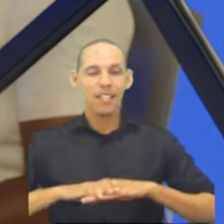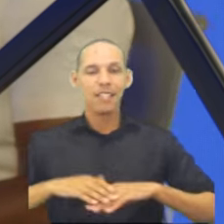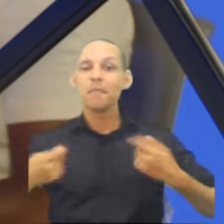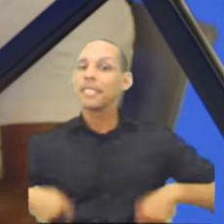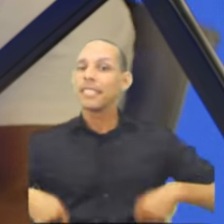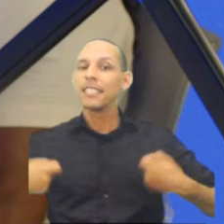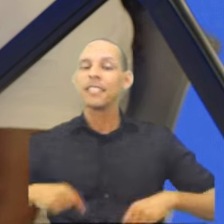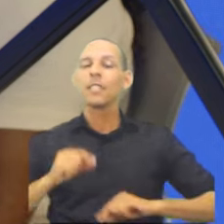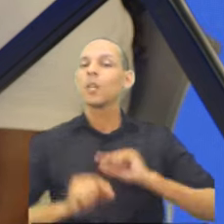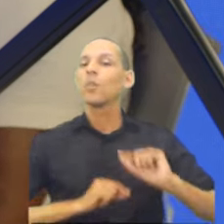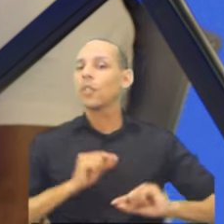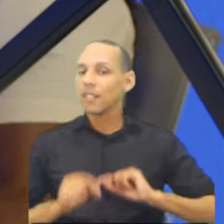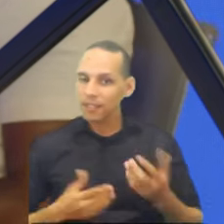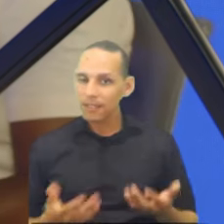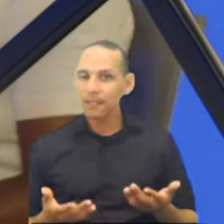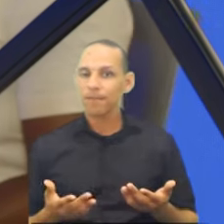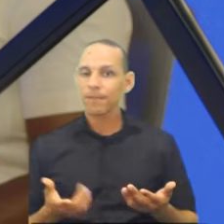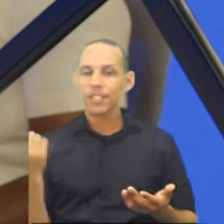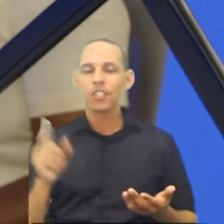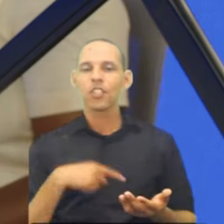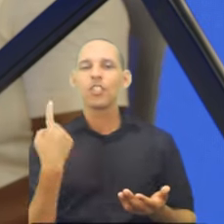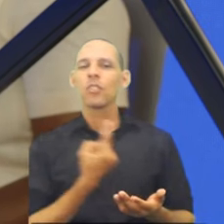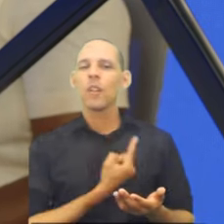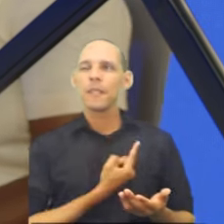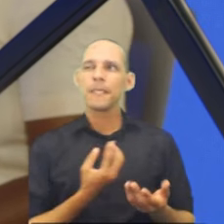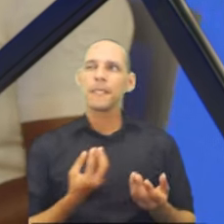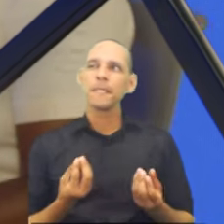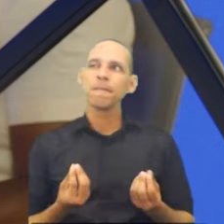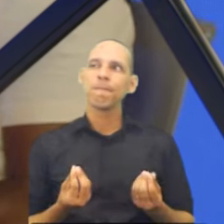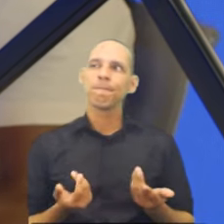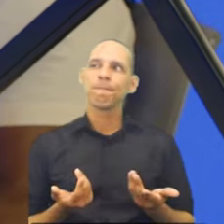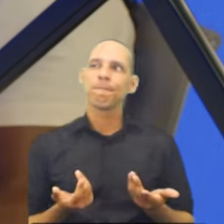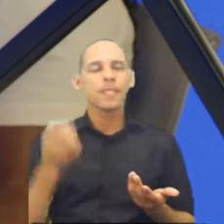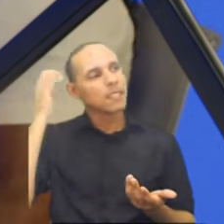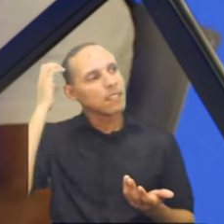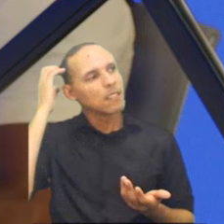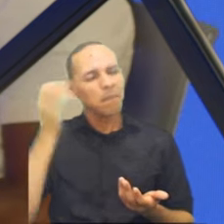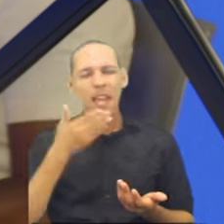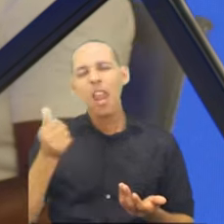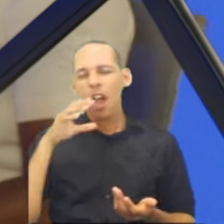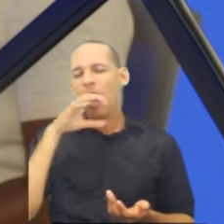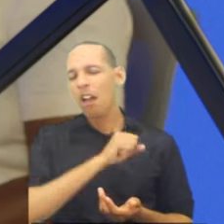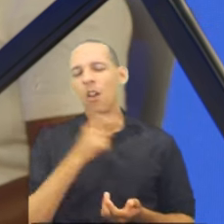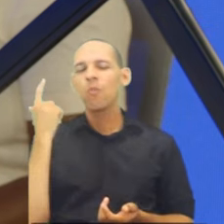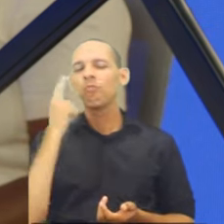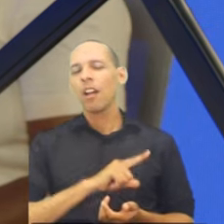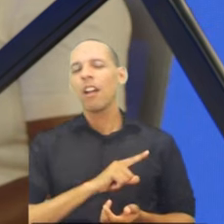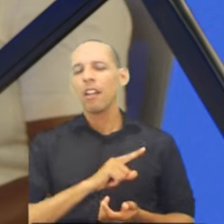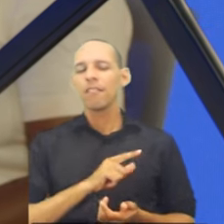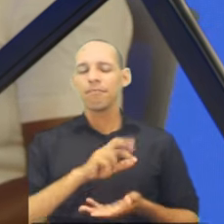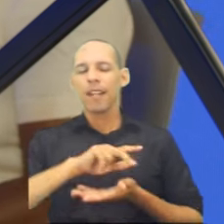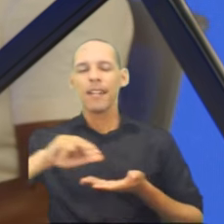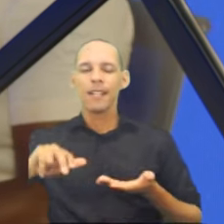vocês acham que ainda precisa ser feito para que a gente tinha para que a gente tenha mais ade nesta